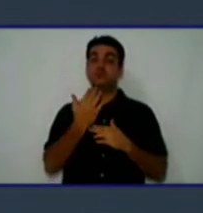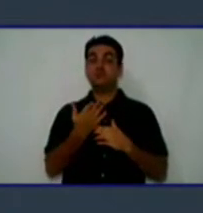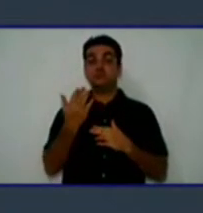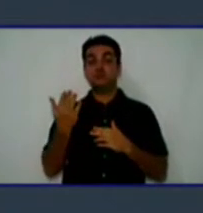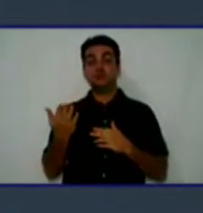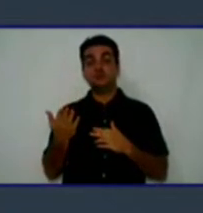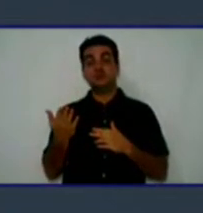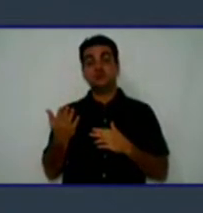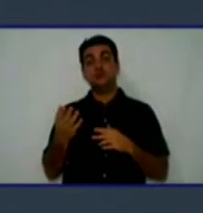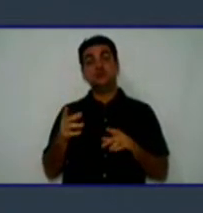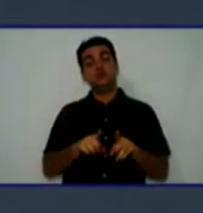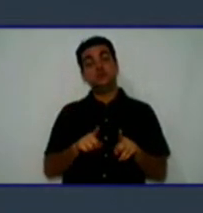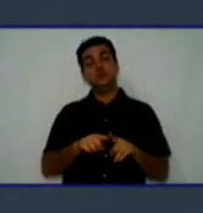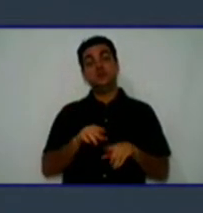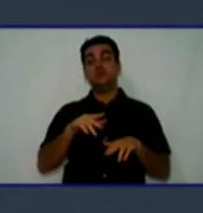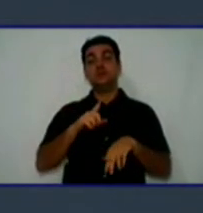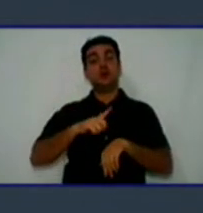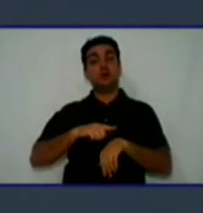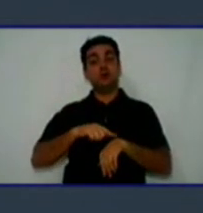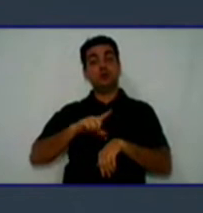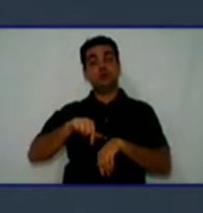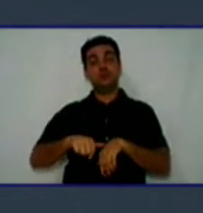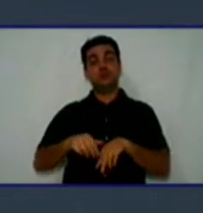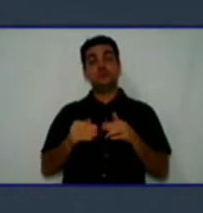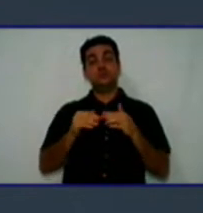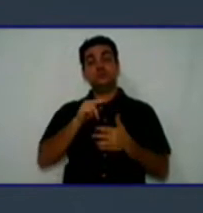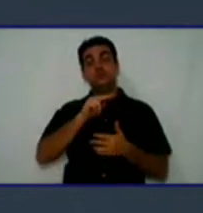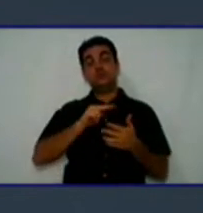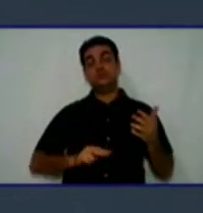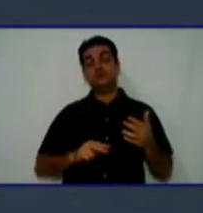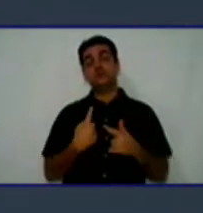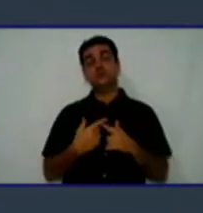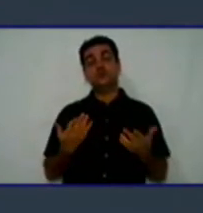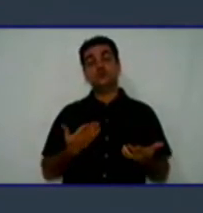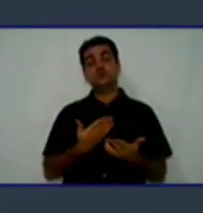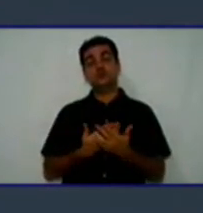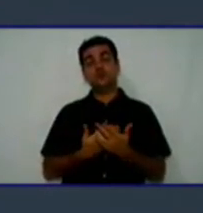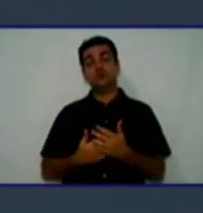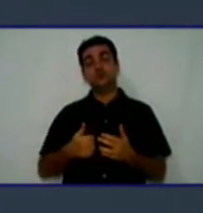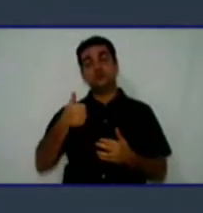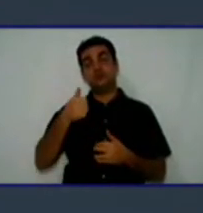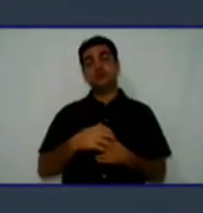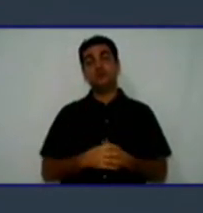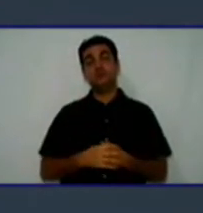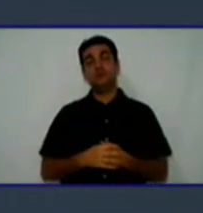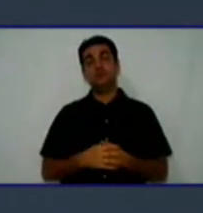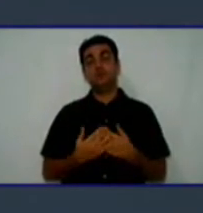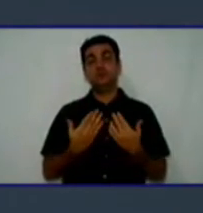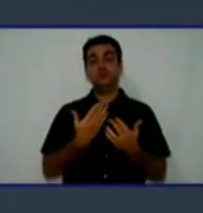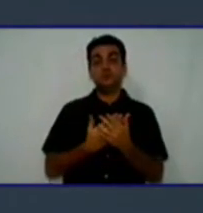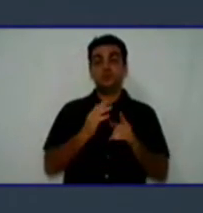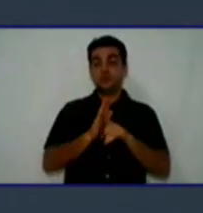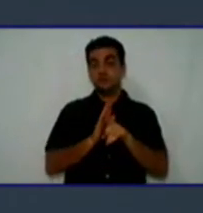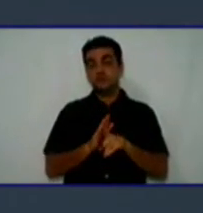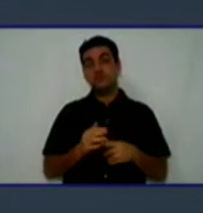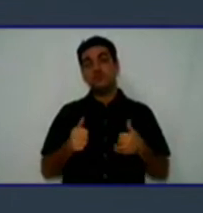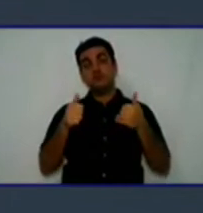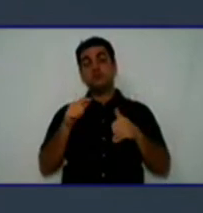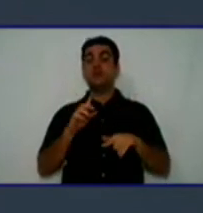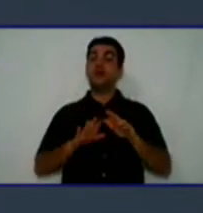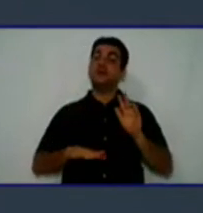colegas, e também até pelo adiantado da hora, para pedir vista nesse caso, para poder examinar essa circunstância.